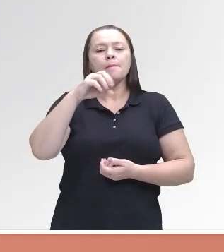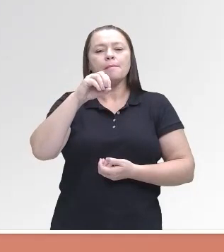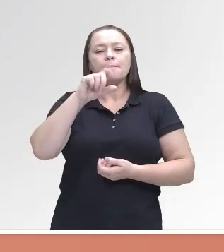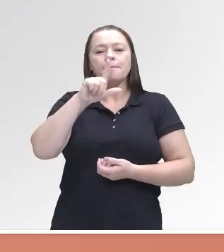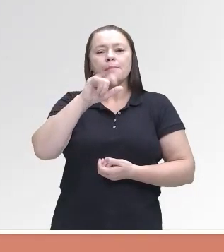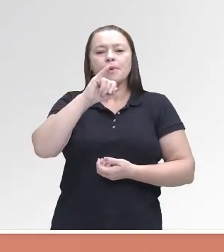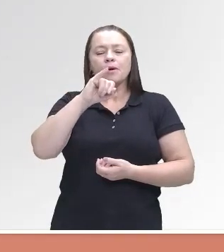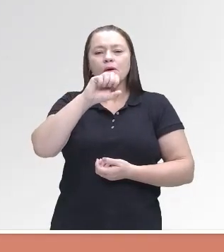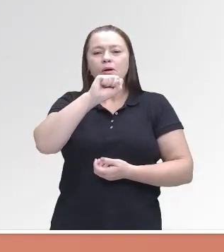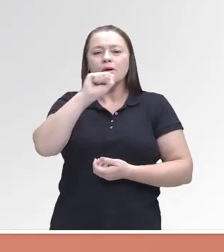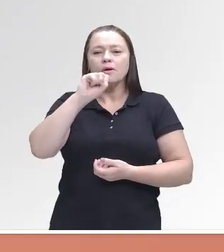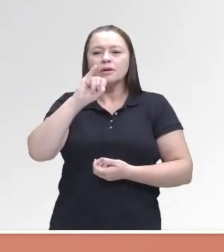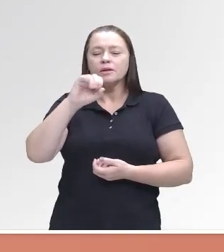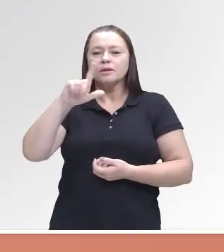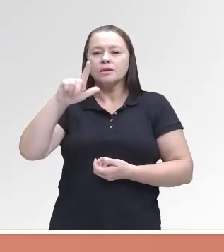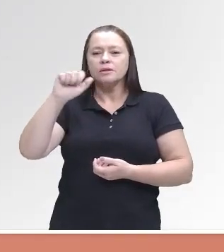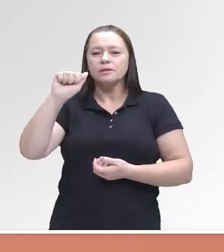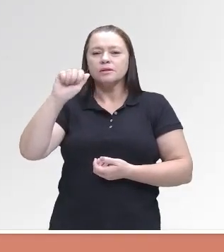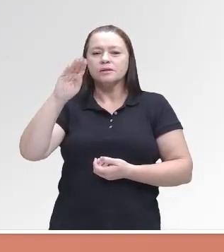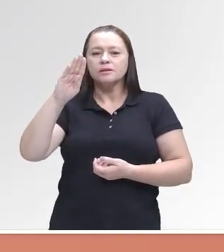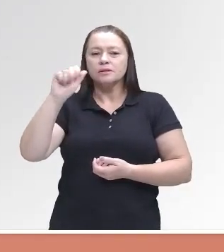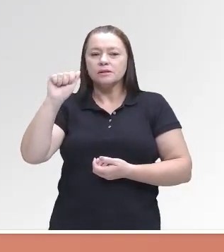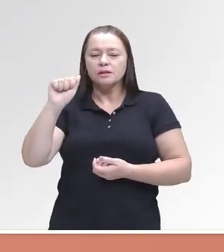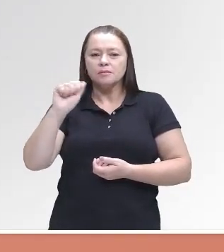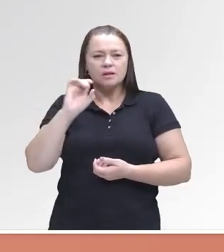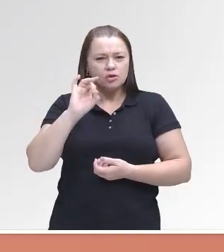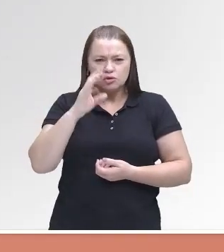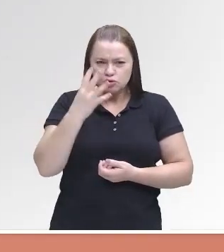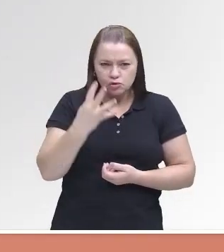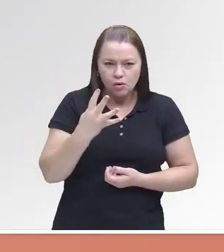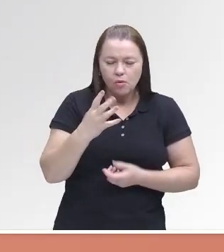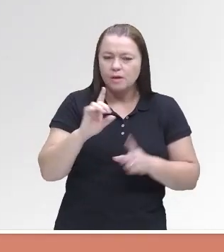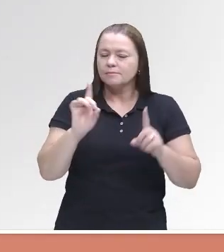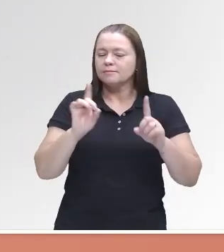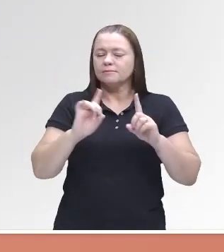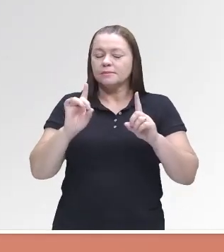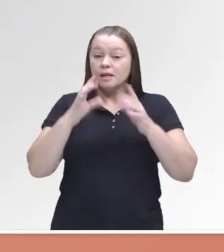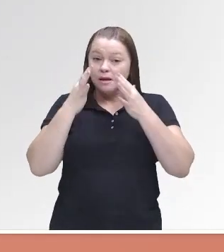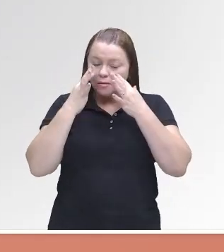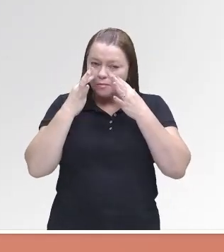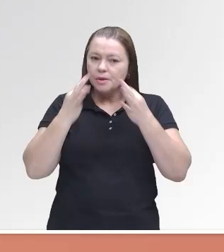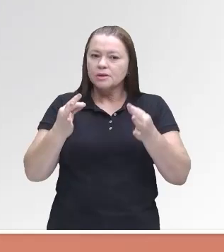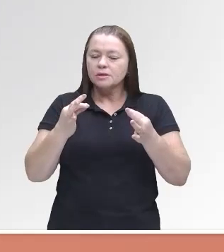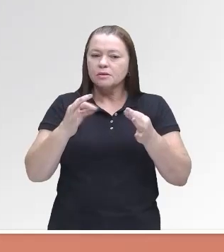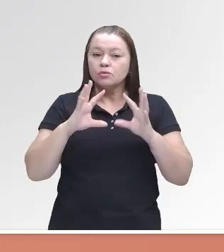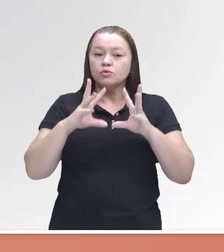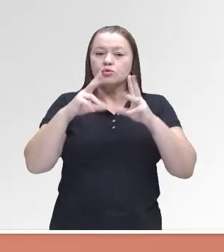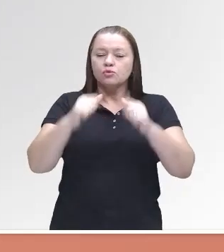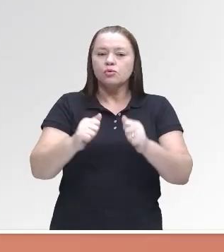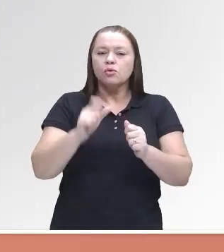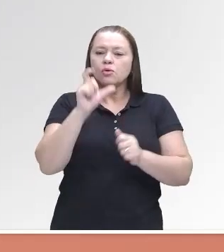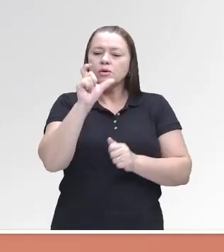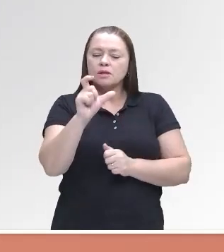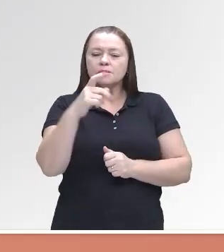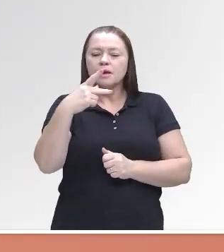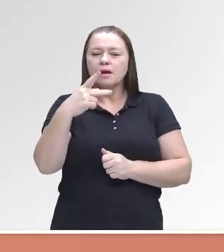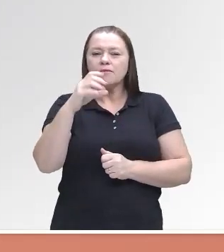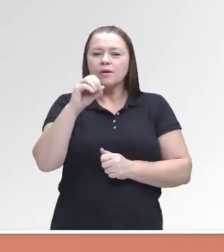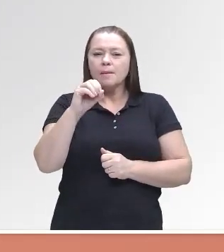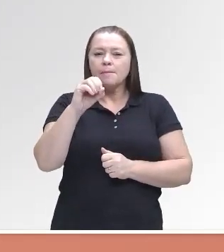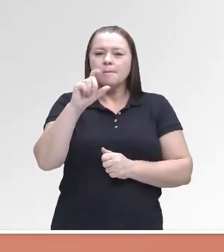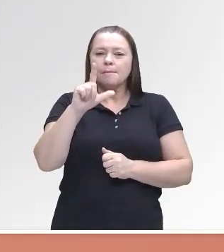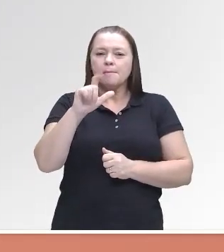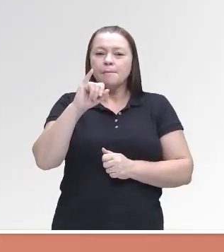polissílabas. Mas são 4 sílabas? Não. Prestem atenção. As palavras polissílabas são palavras